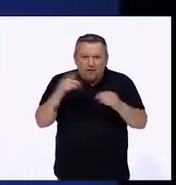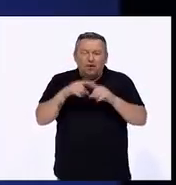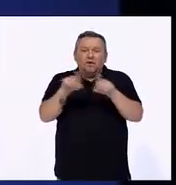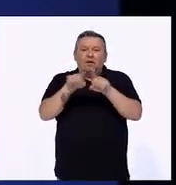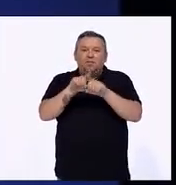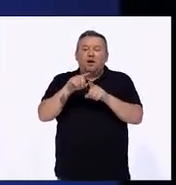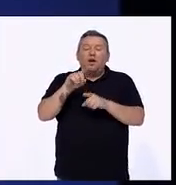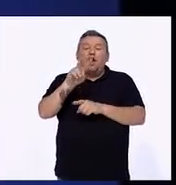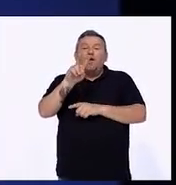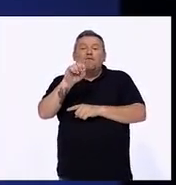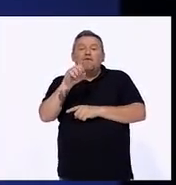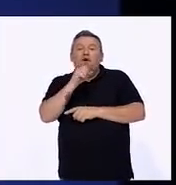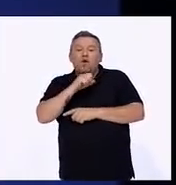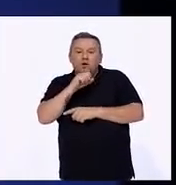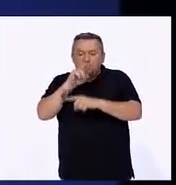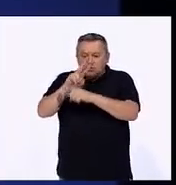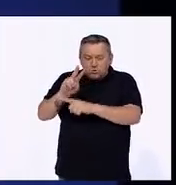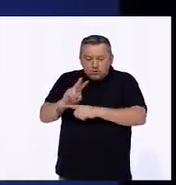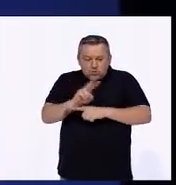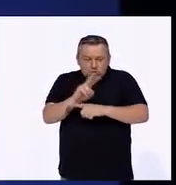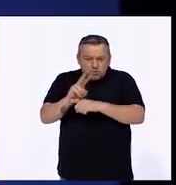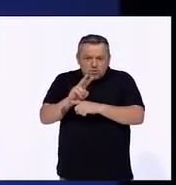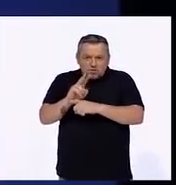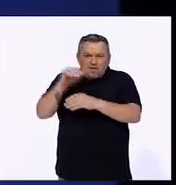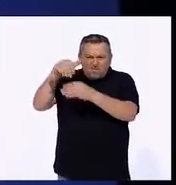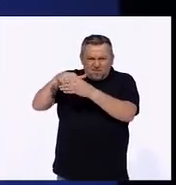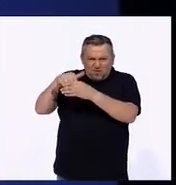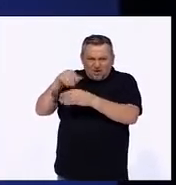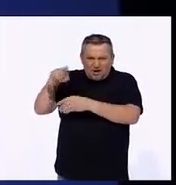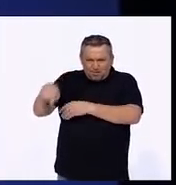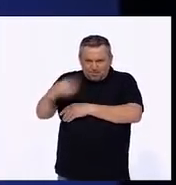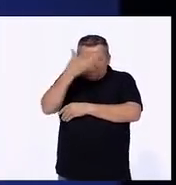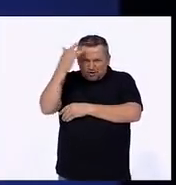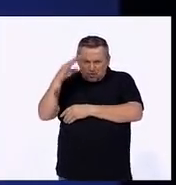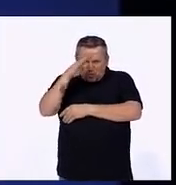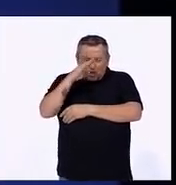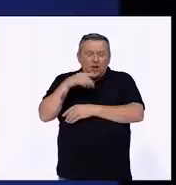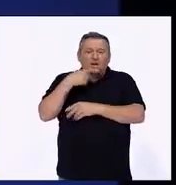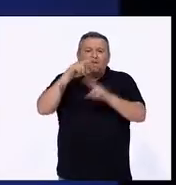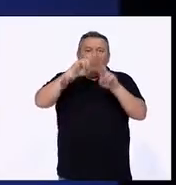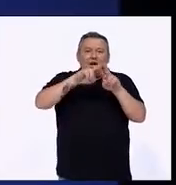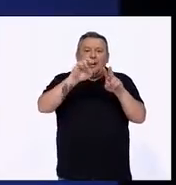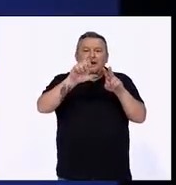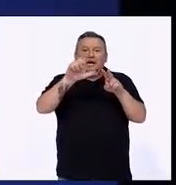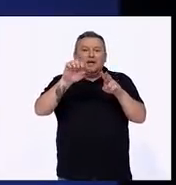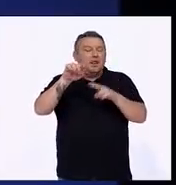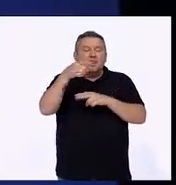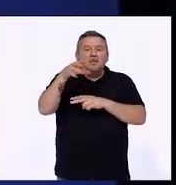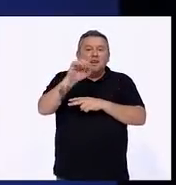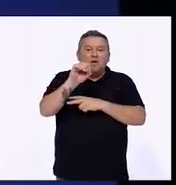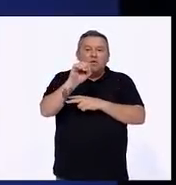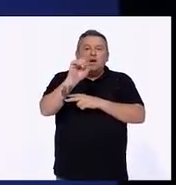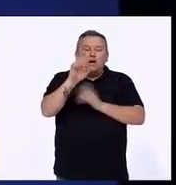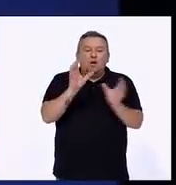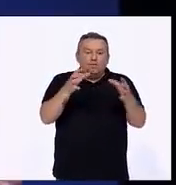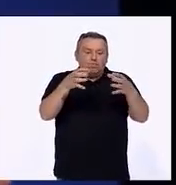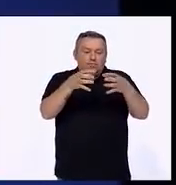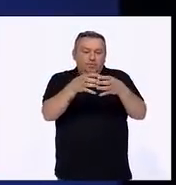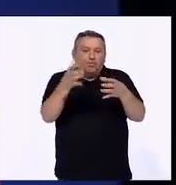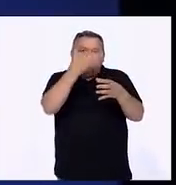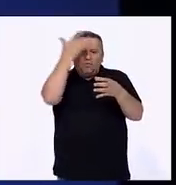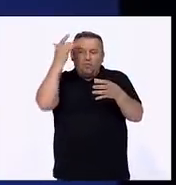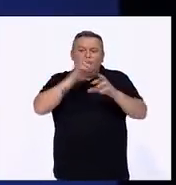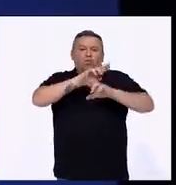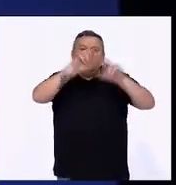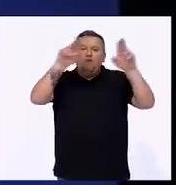nos cuidados com essa criança votar nessa pessoa? Então, assim, eu acho que o Ele Não aglutina um conjunto de pessoas com diferentes